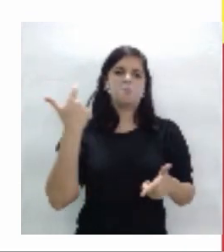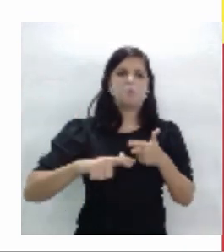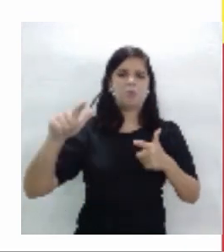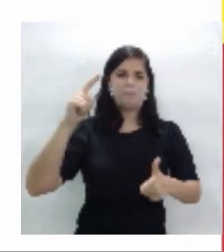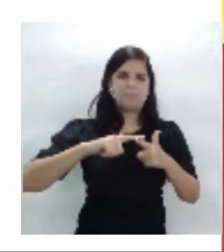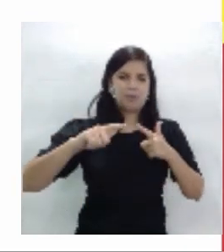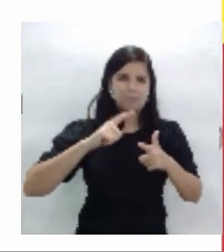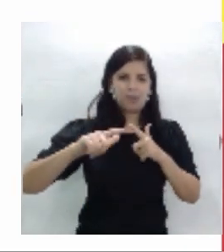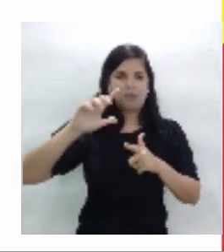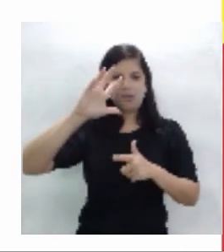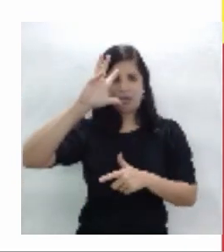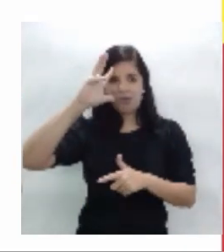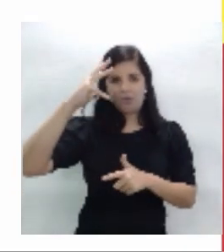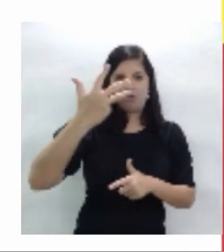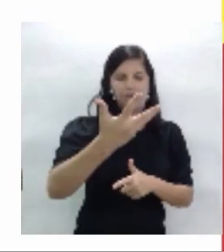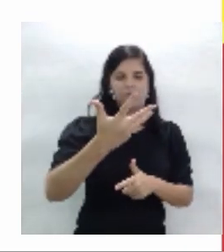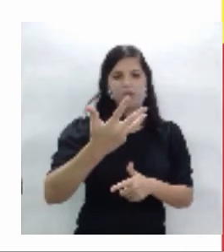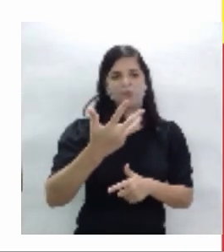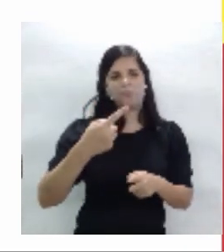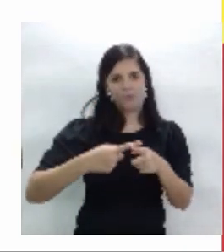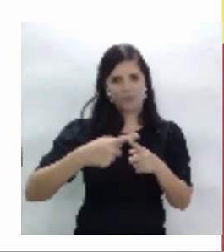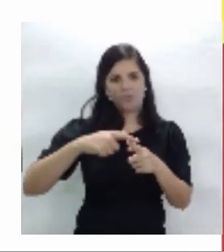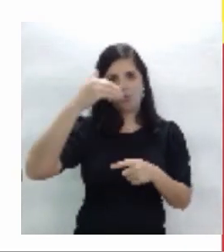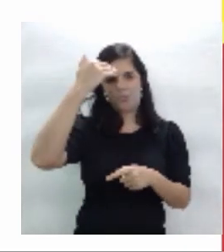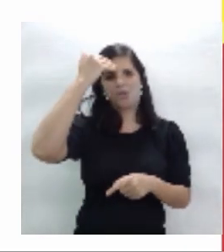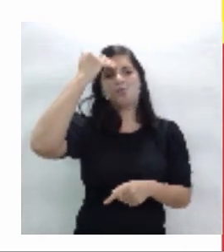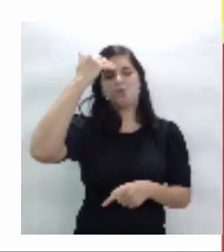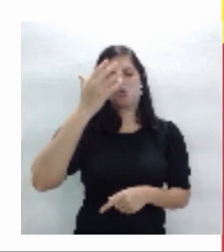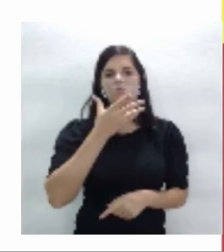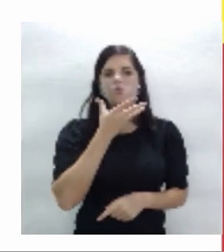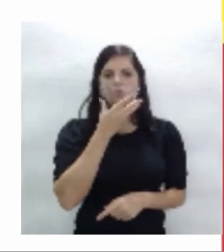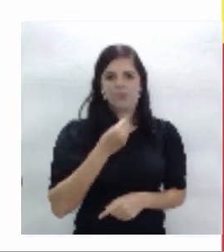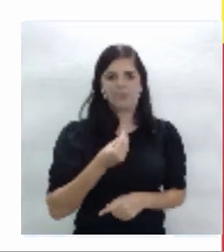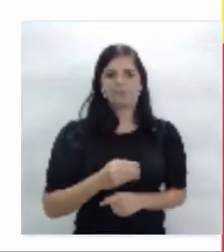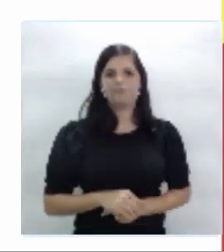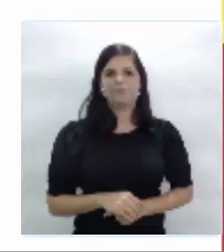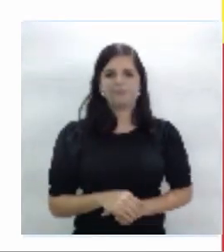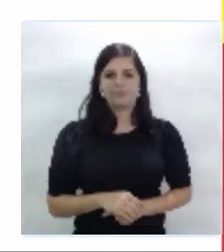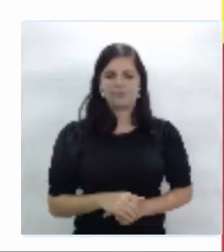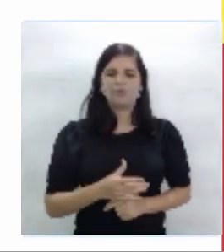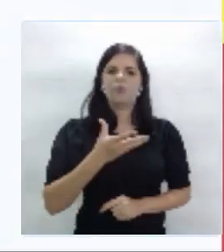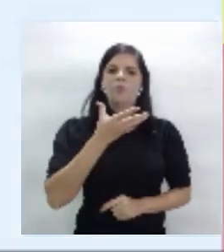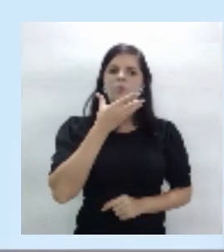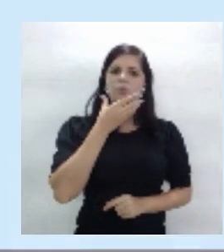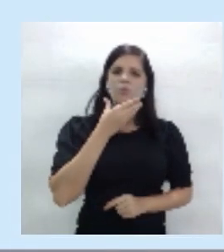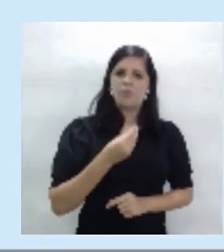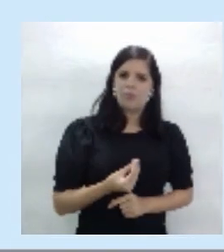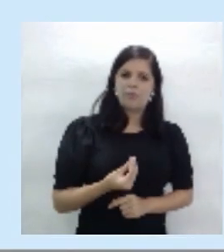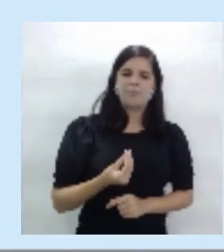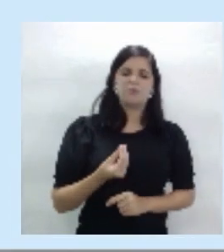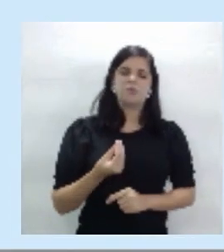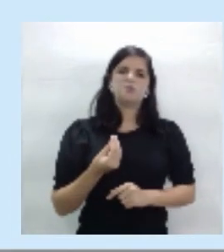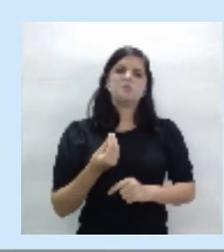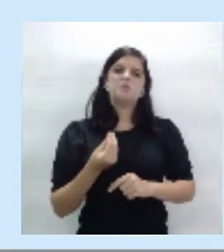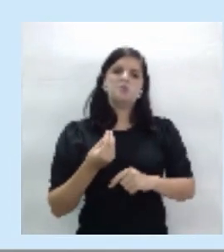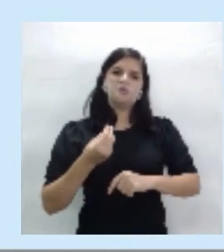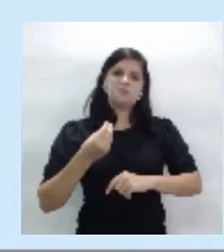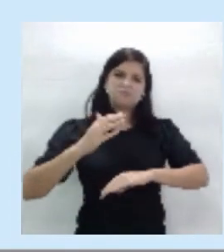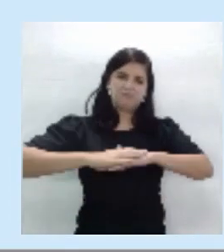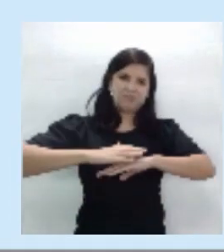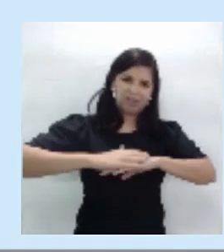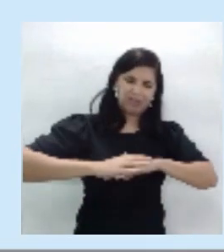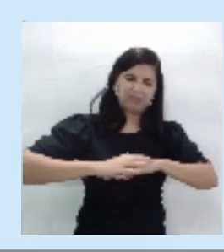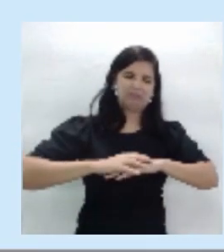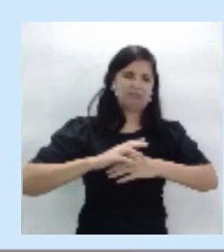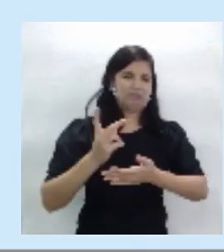dos impactos ambientais causados tem a ação do homem. Olha para mim, gente. A ação do homem também é chamada